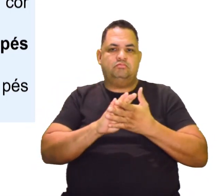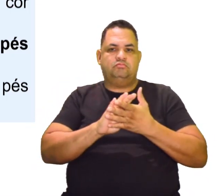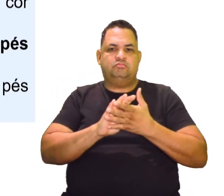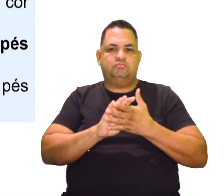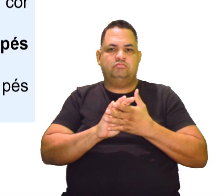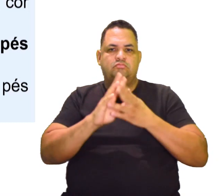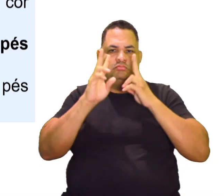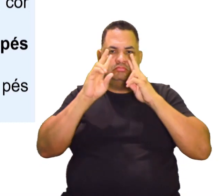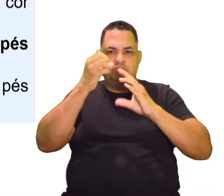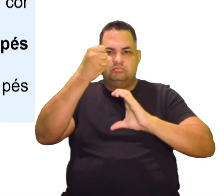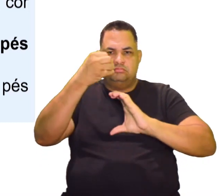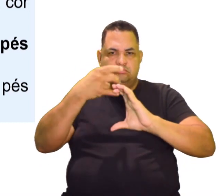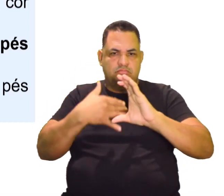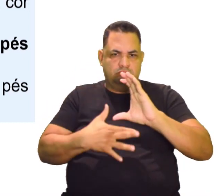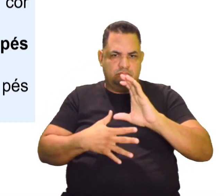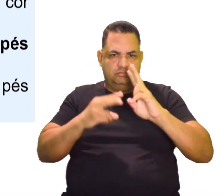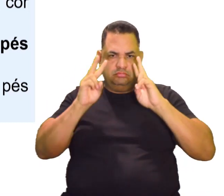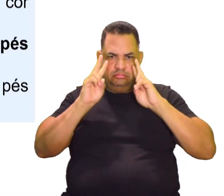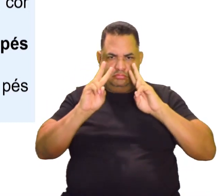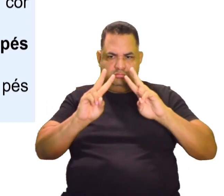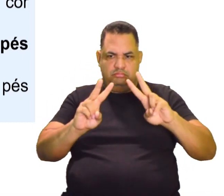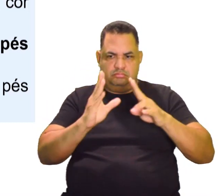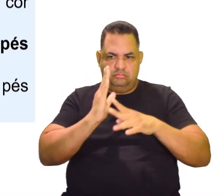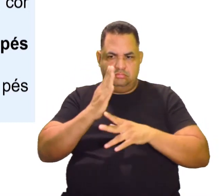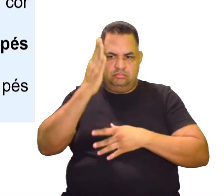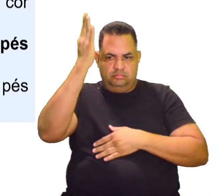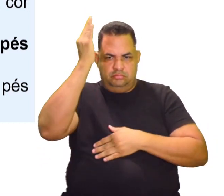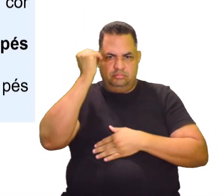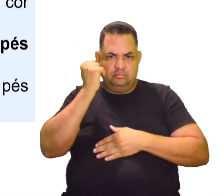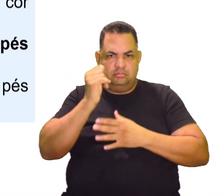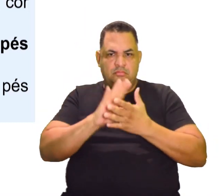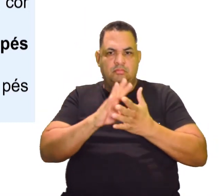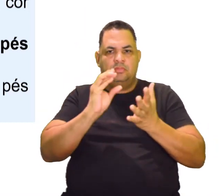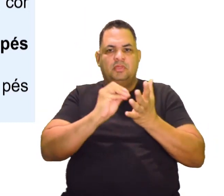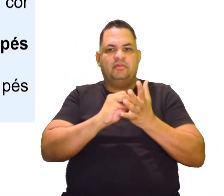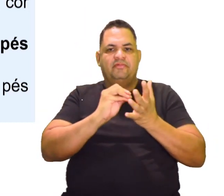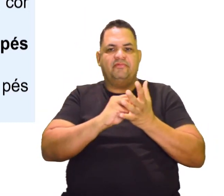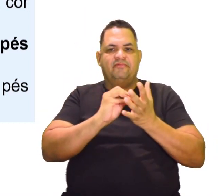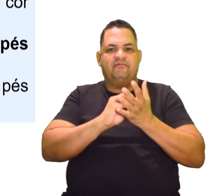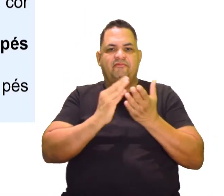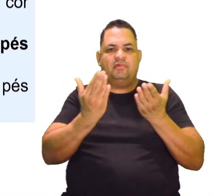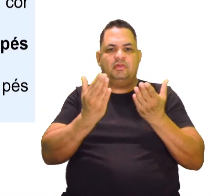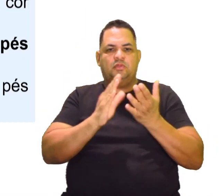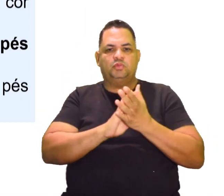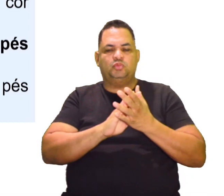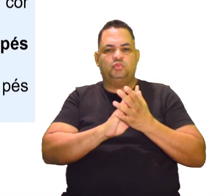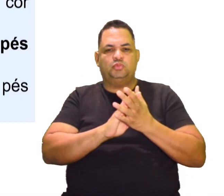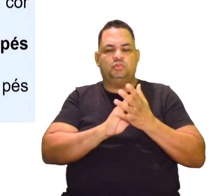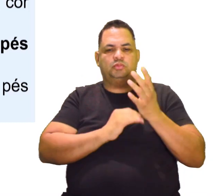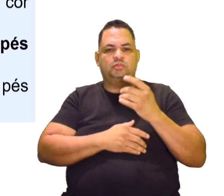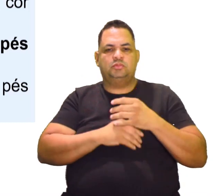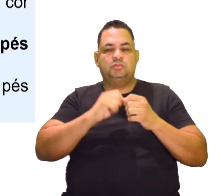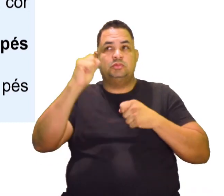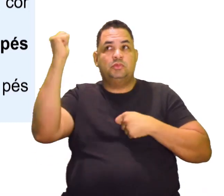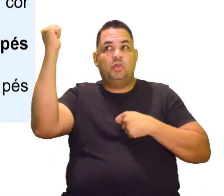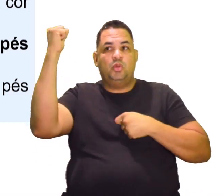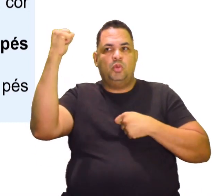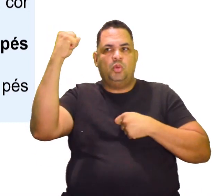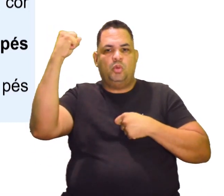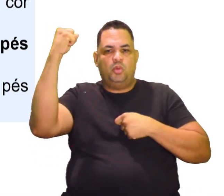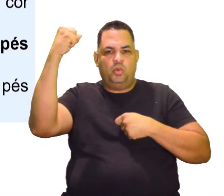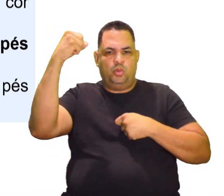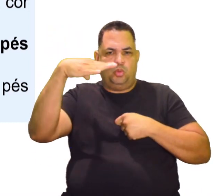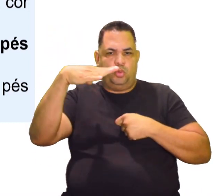Como vocês já sabem, a ausência de contrastes de luz e sombra, não há luz